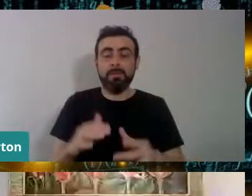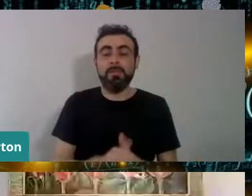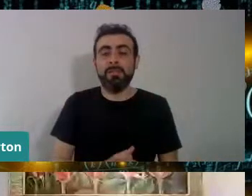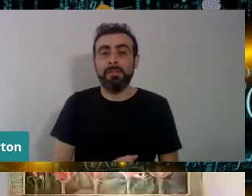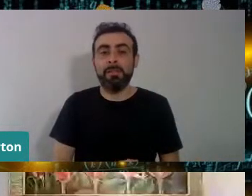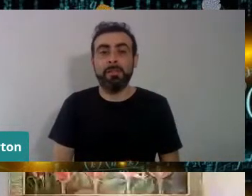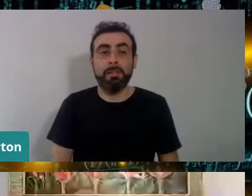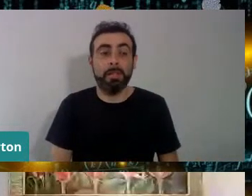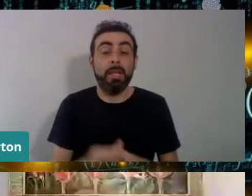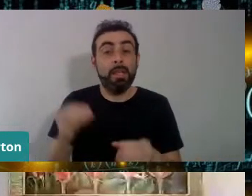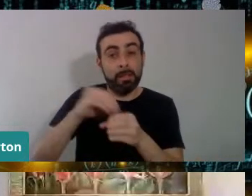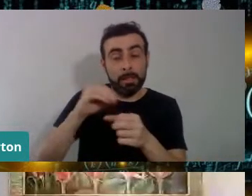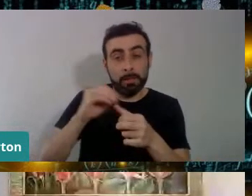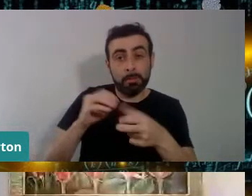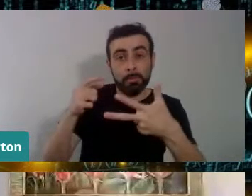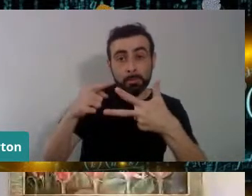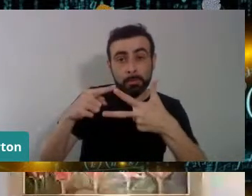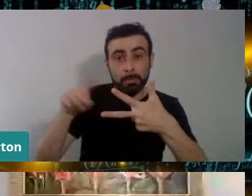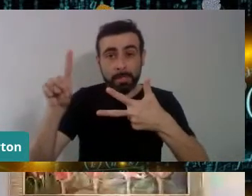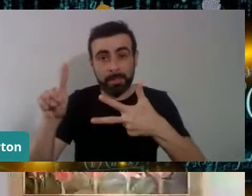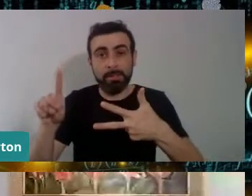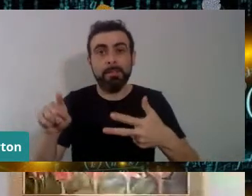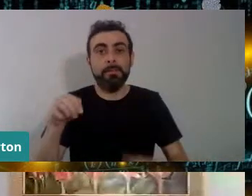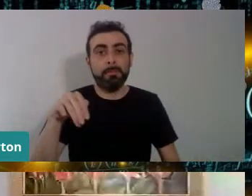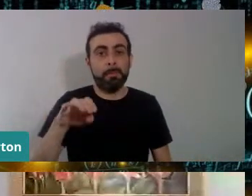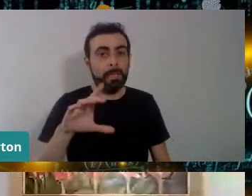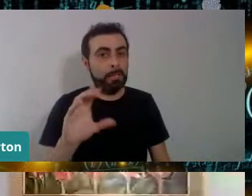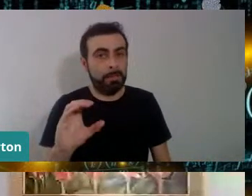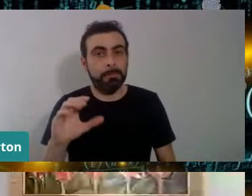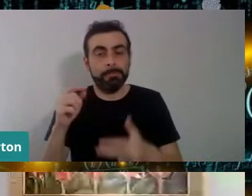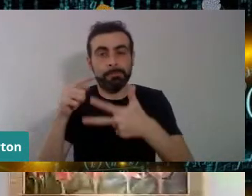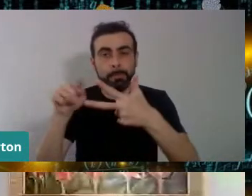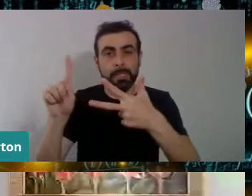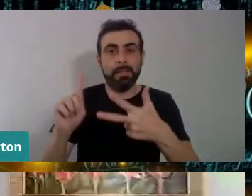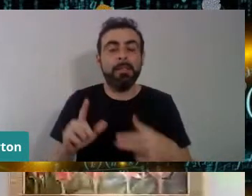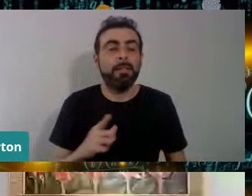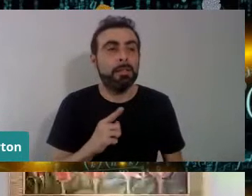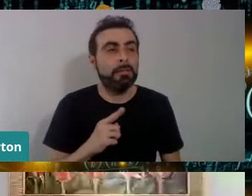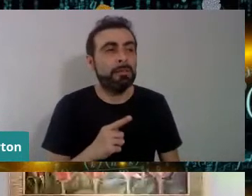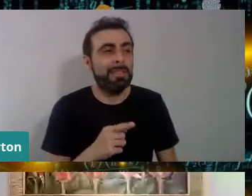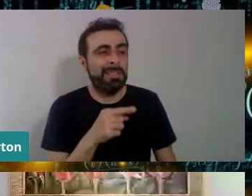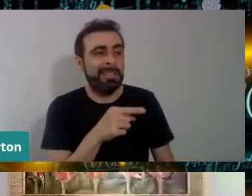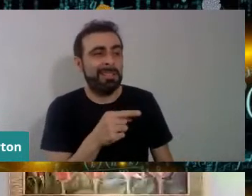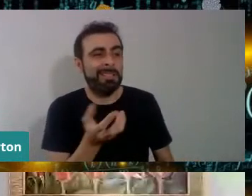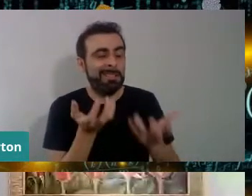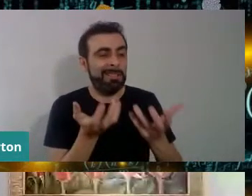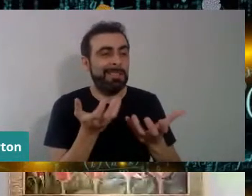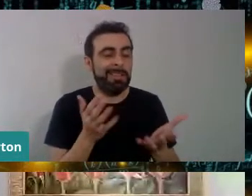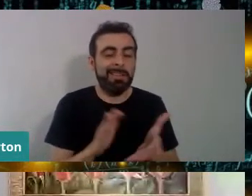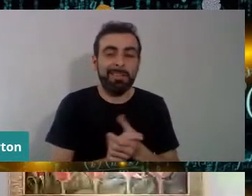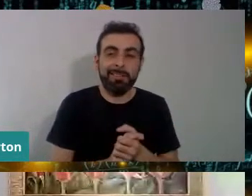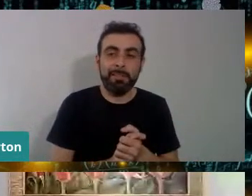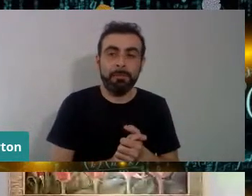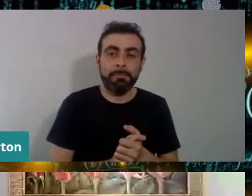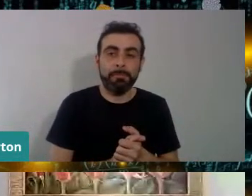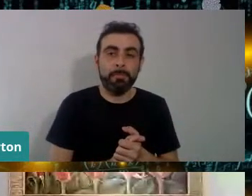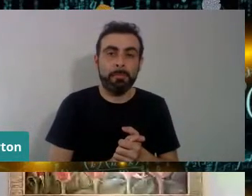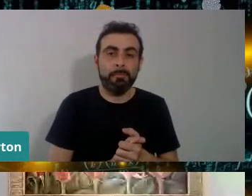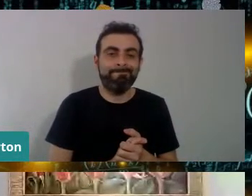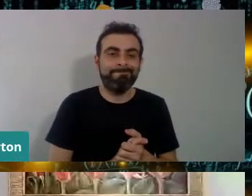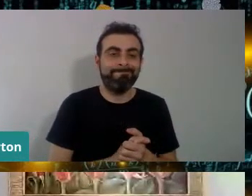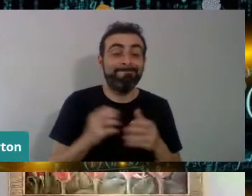do MEC, que queria manter os cursos de habilitação, e nós tivemos que fazer um